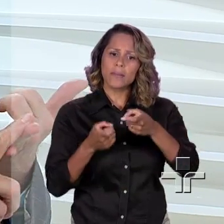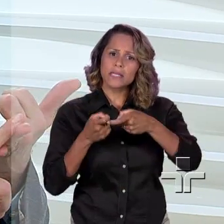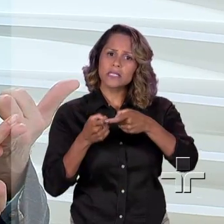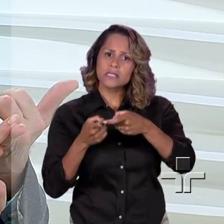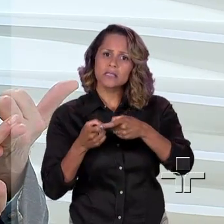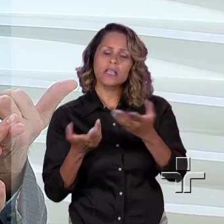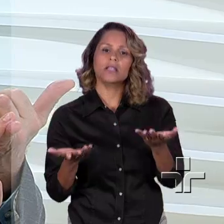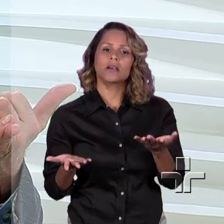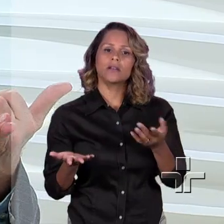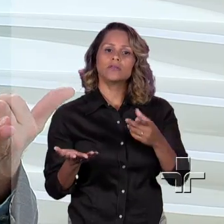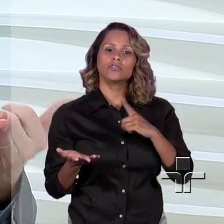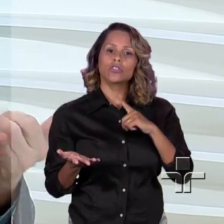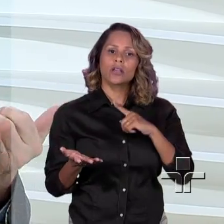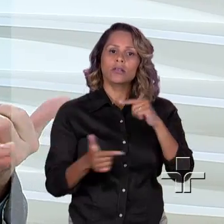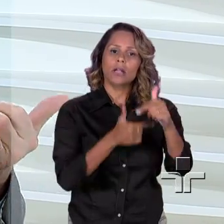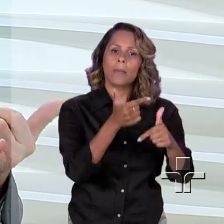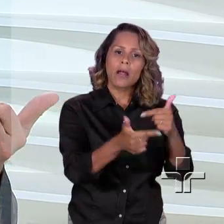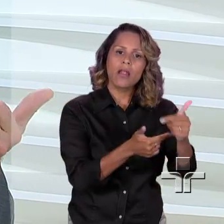show